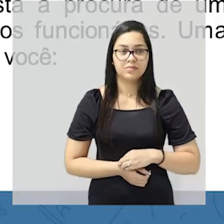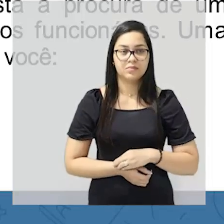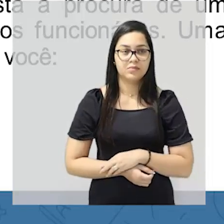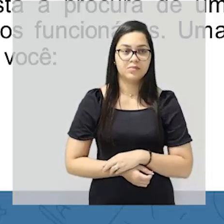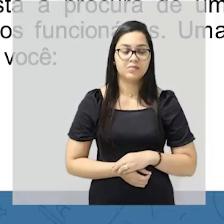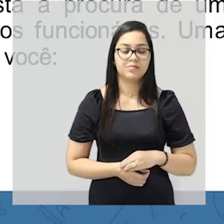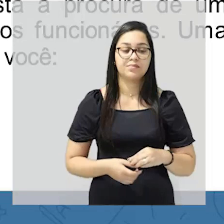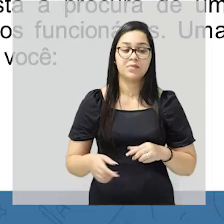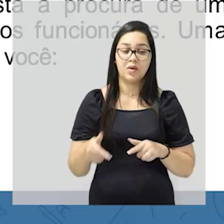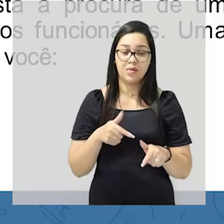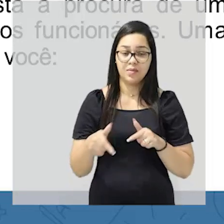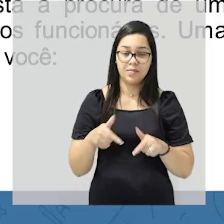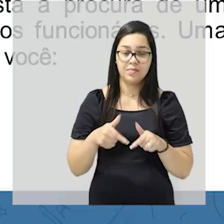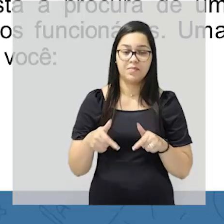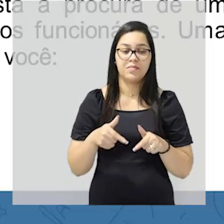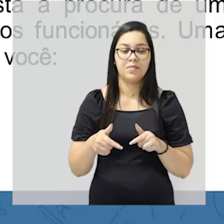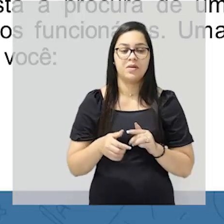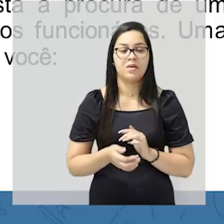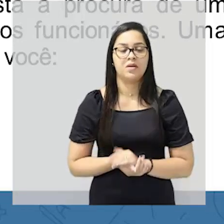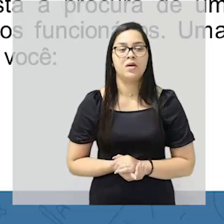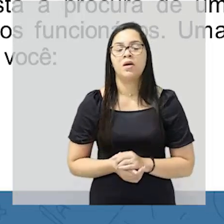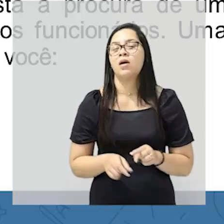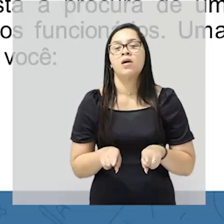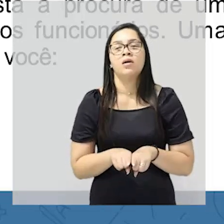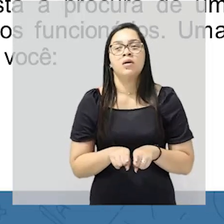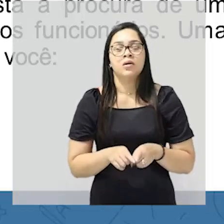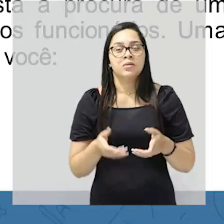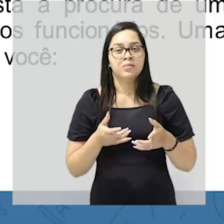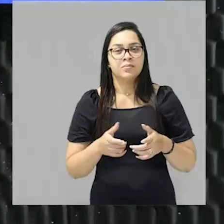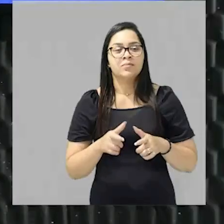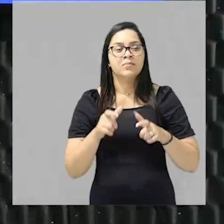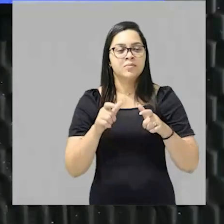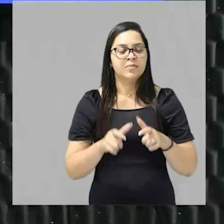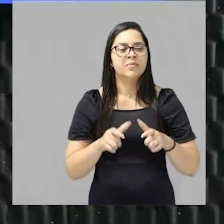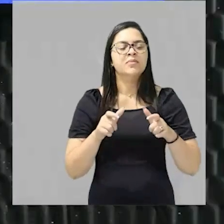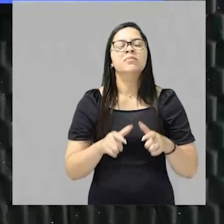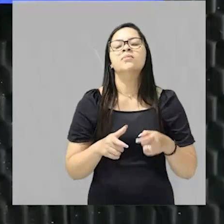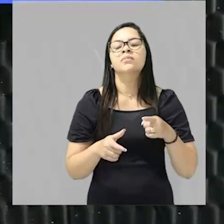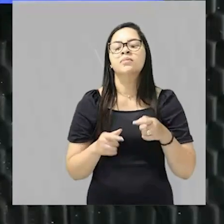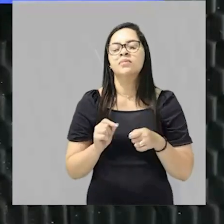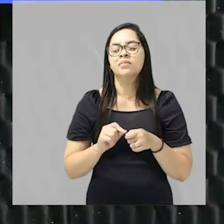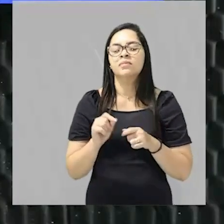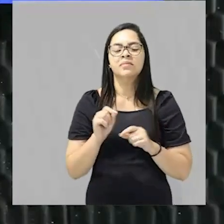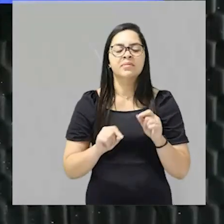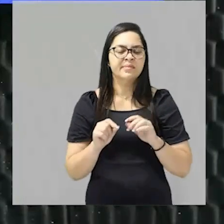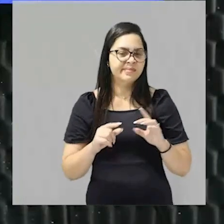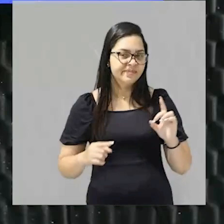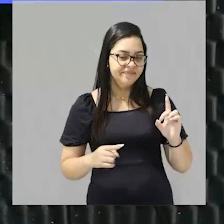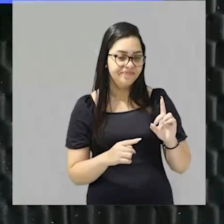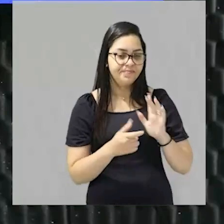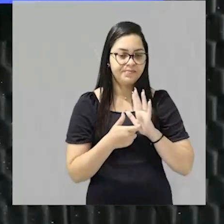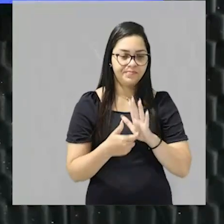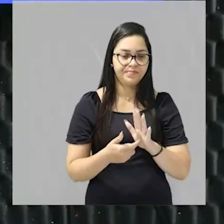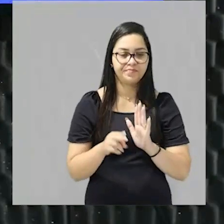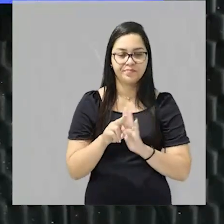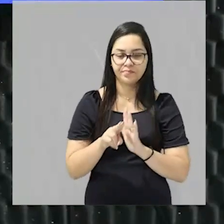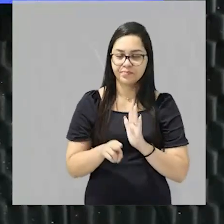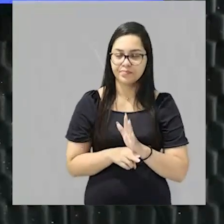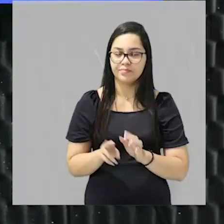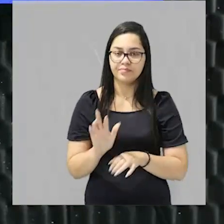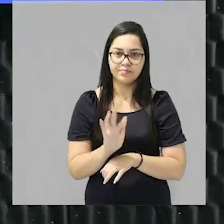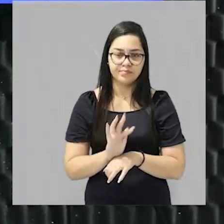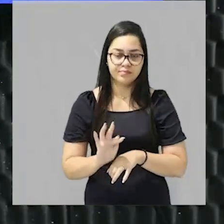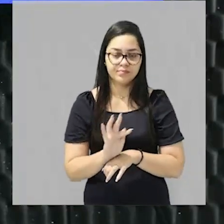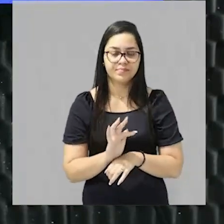Letra B, apresentará elementos não verbais? Como assim? Elementos não verbais são elementos que não precisam de palavras,